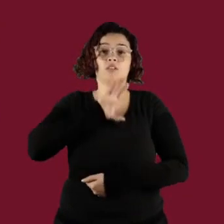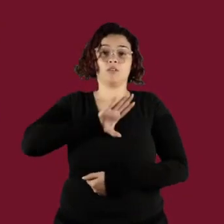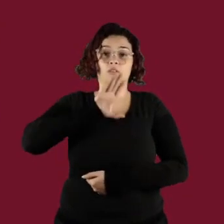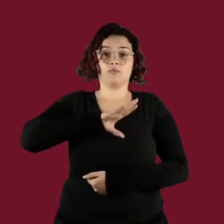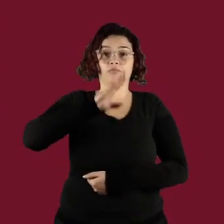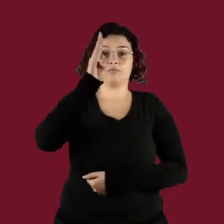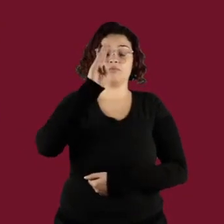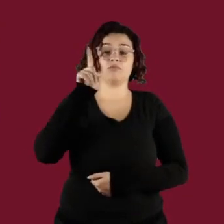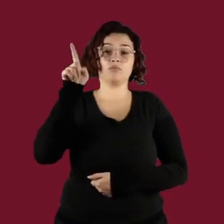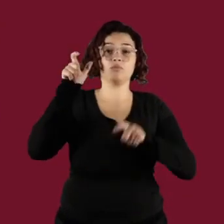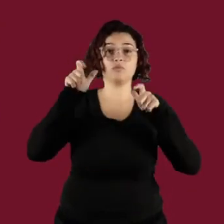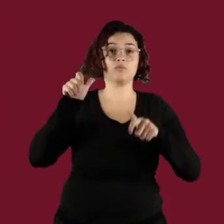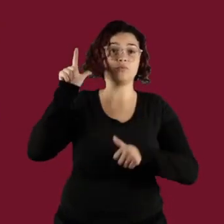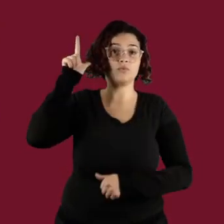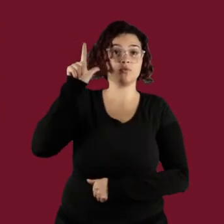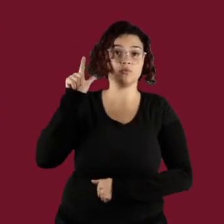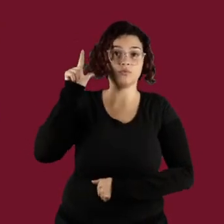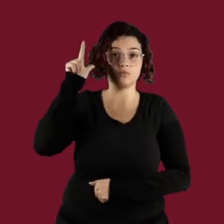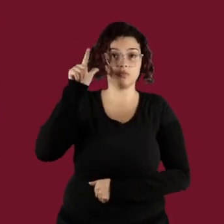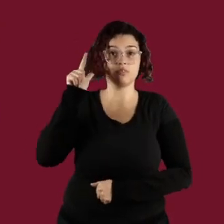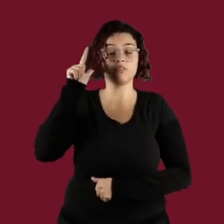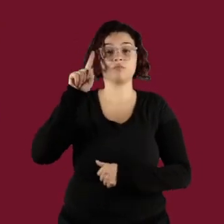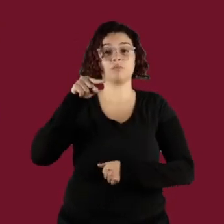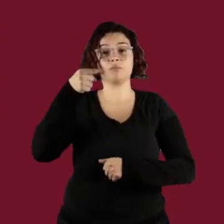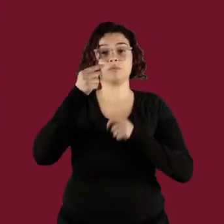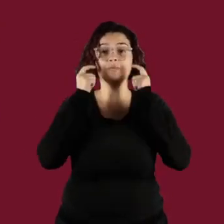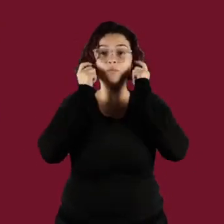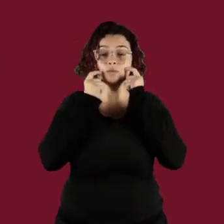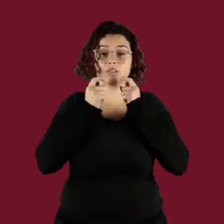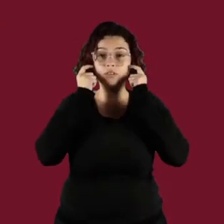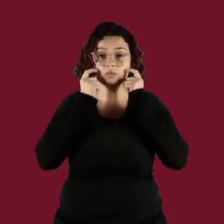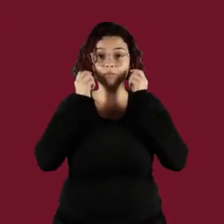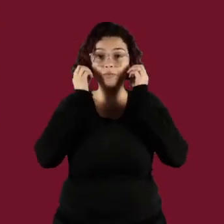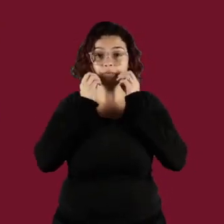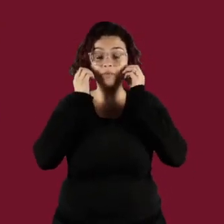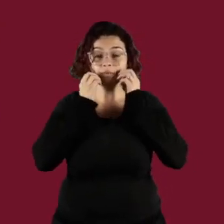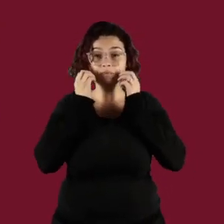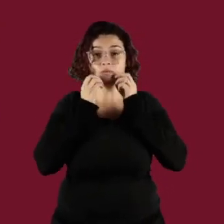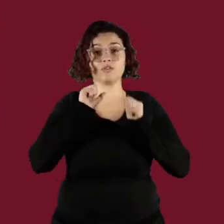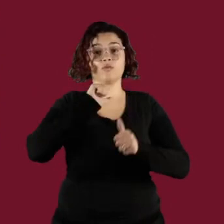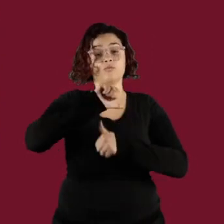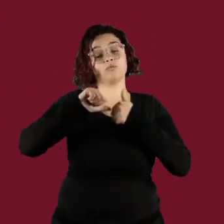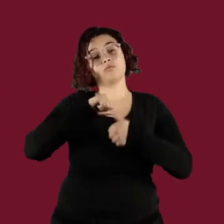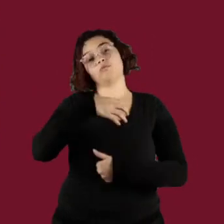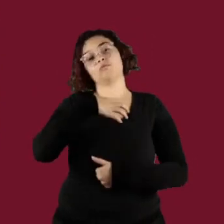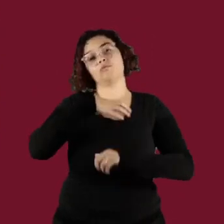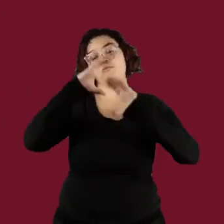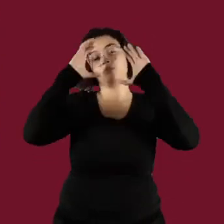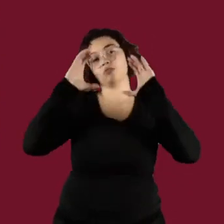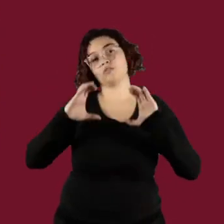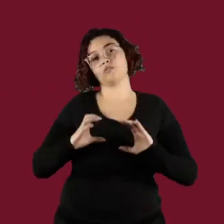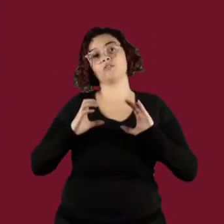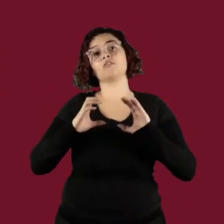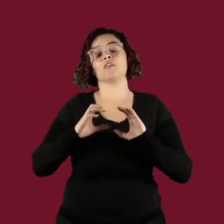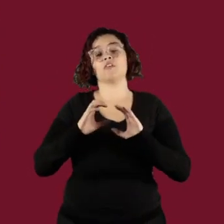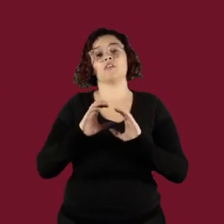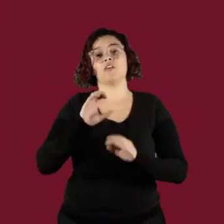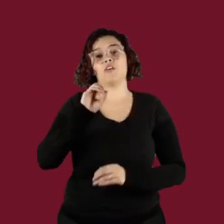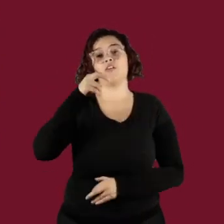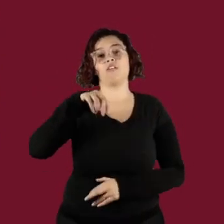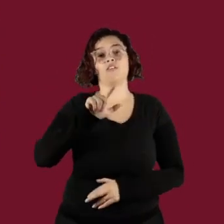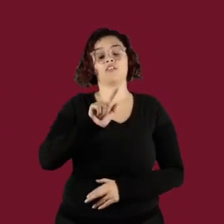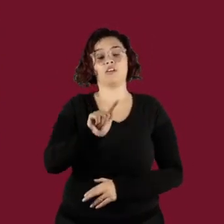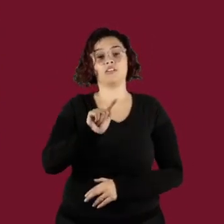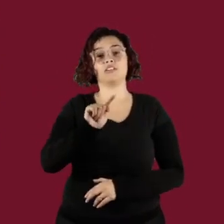14 anos de Rádio Moçambique. Foi profissional de comunicação para mudança de comportamento na ONG Visão Mundial e oficial